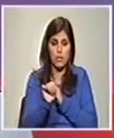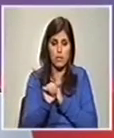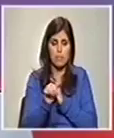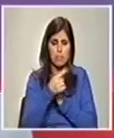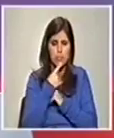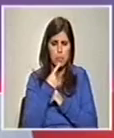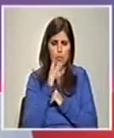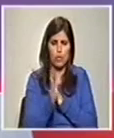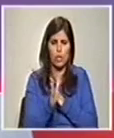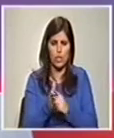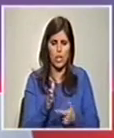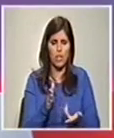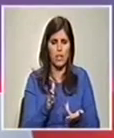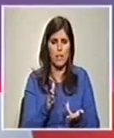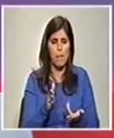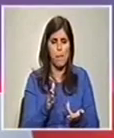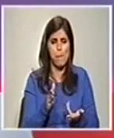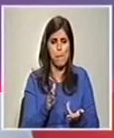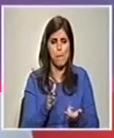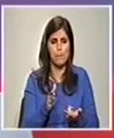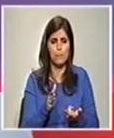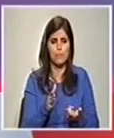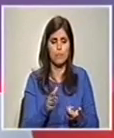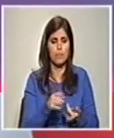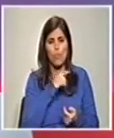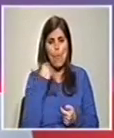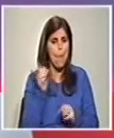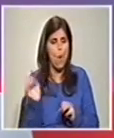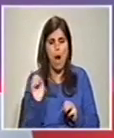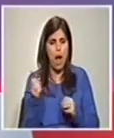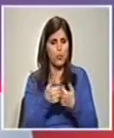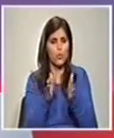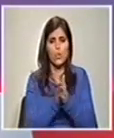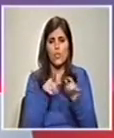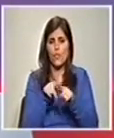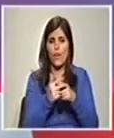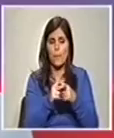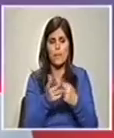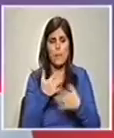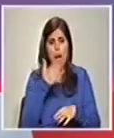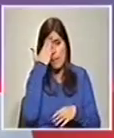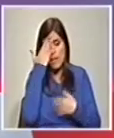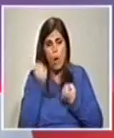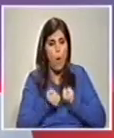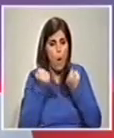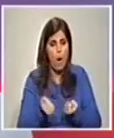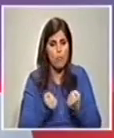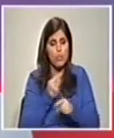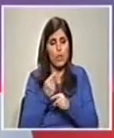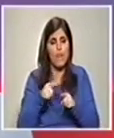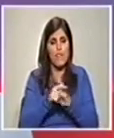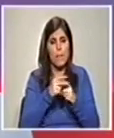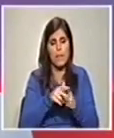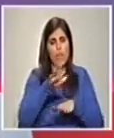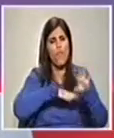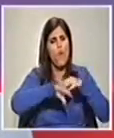perceberam, uma grande percentagem já percebeu que não têm todas as ferramentas, mas não têm capacidade, muitas vezes porque as ferramentas custam dinheiro. Fazer